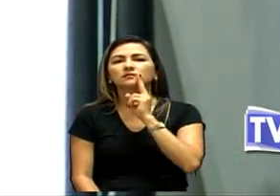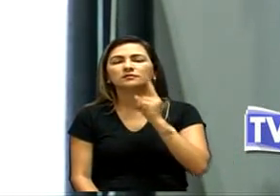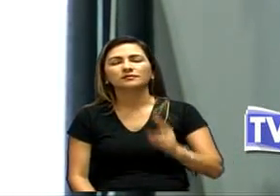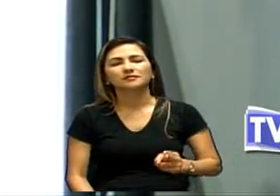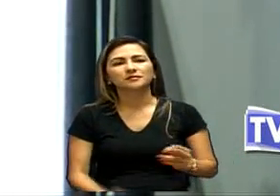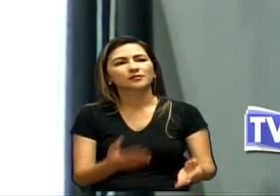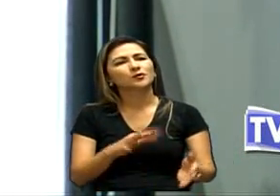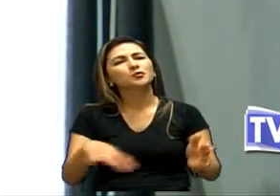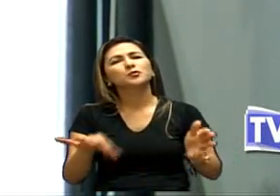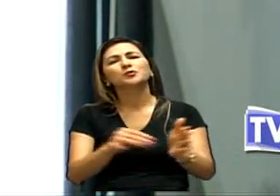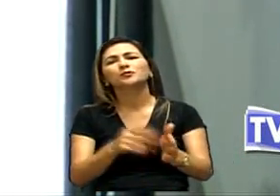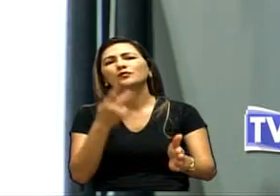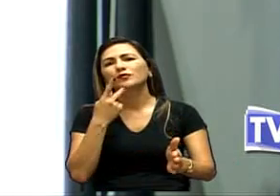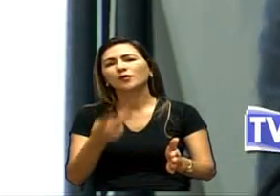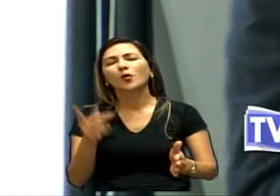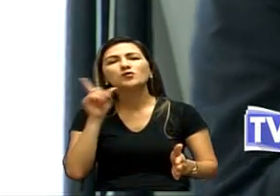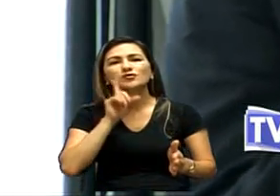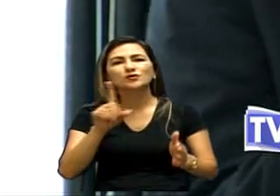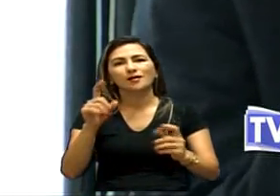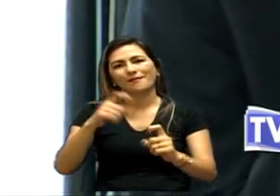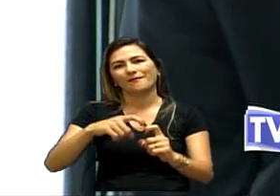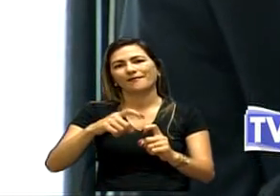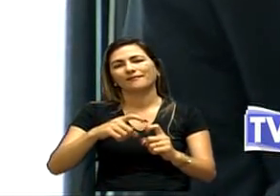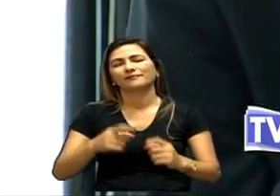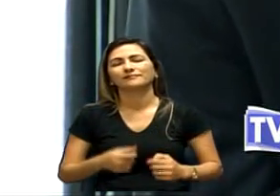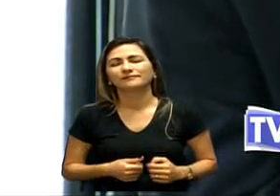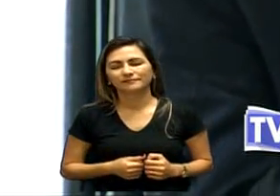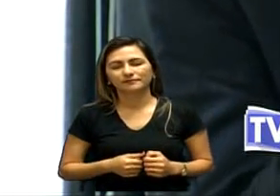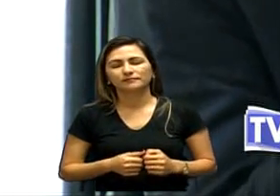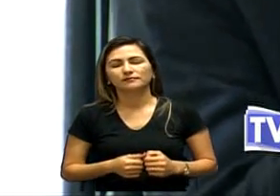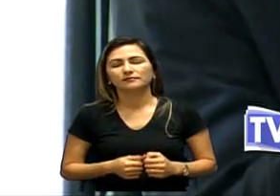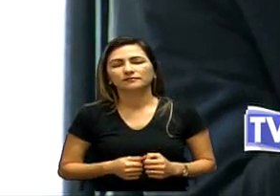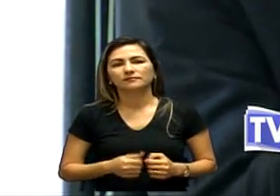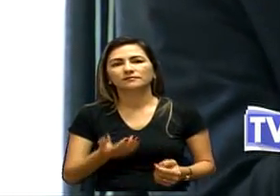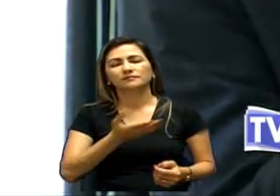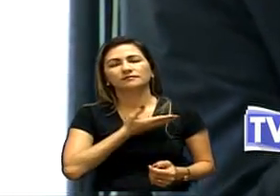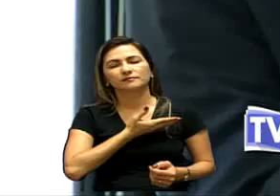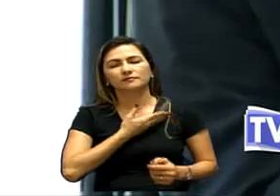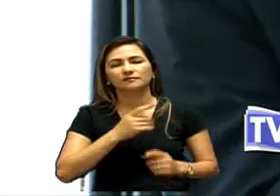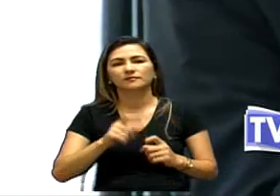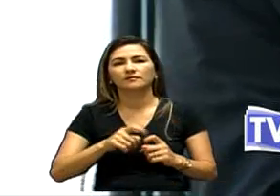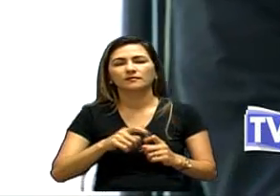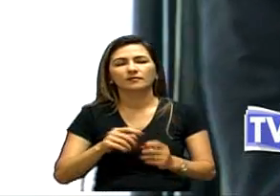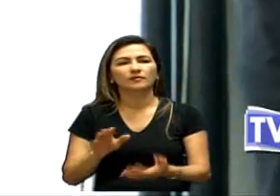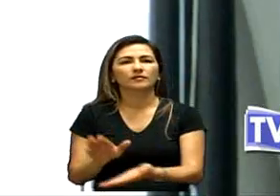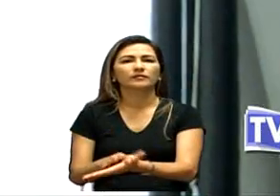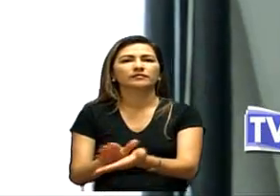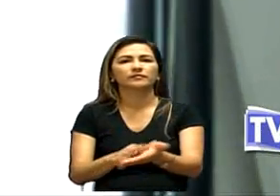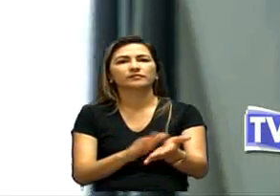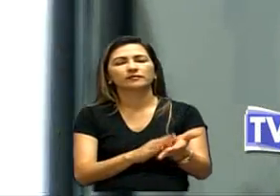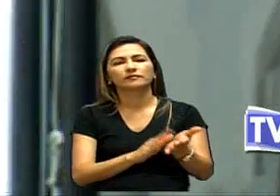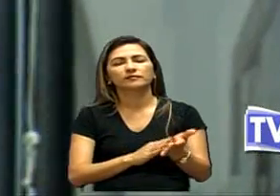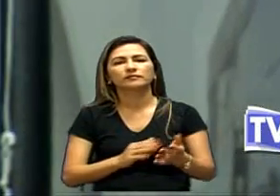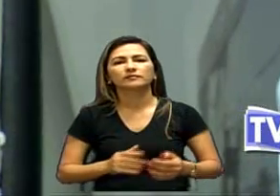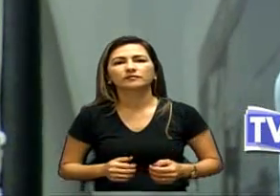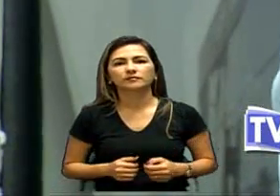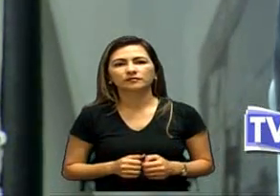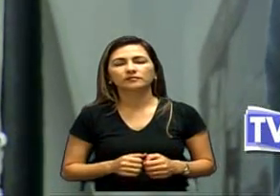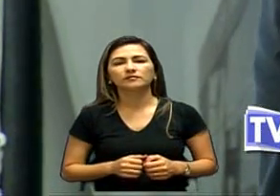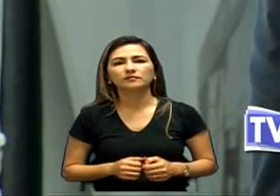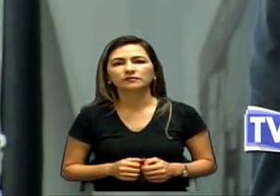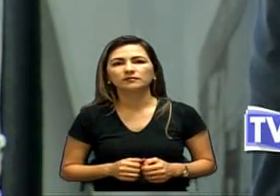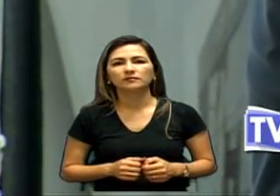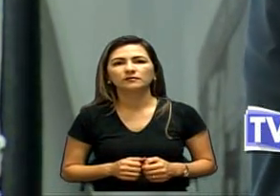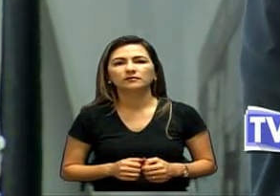pelo Dia dos Médicos. Parabenizar todos os meus colegas médicos e, extensivamente, também a todos